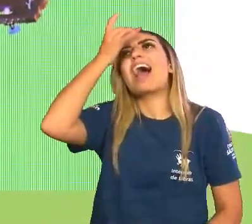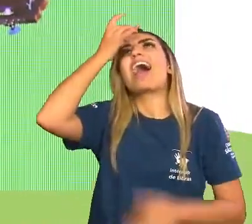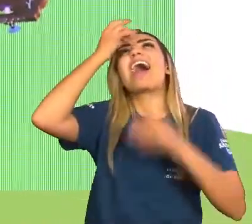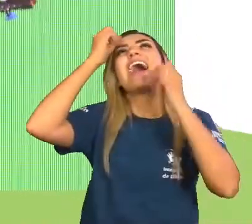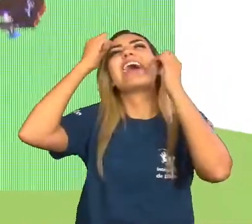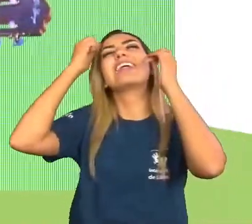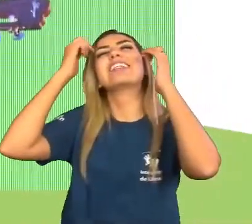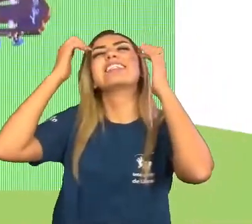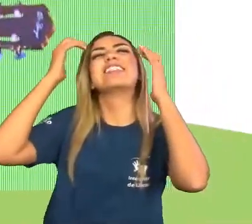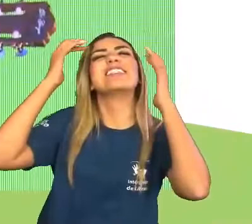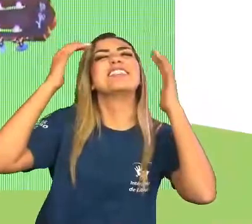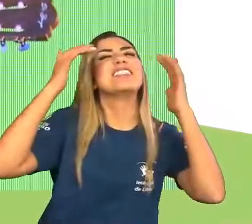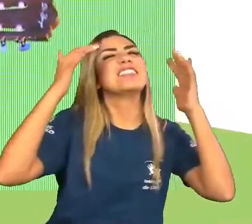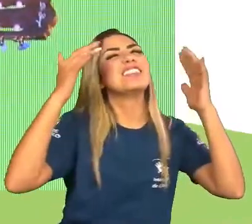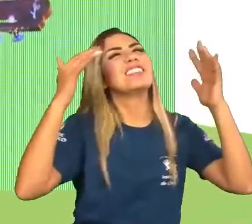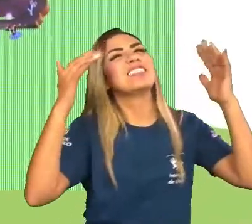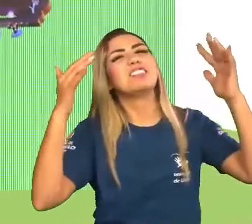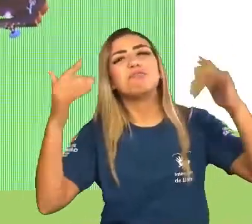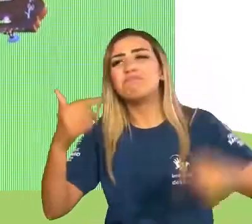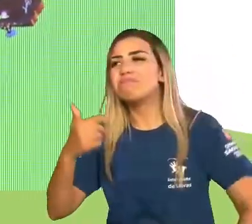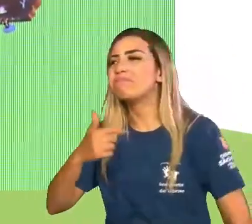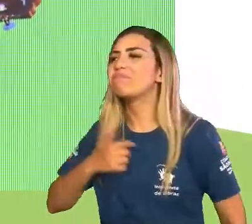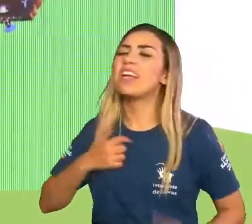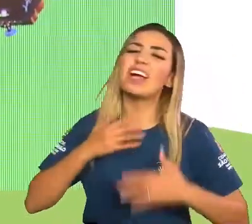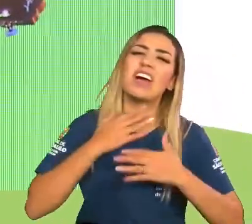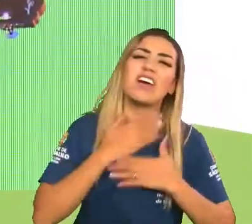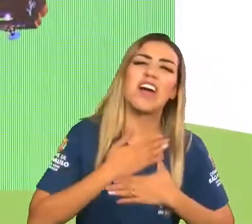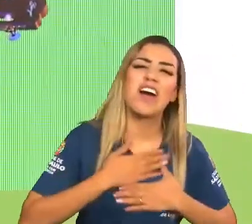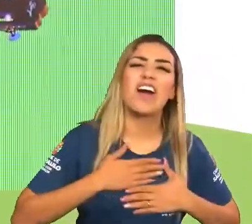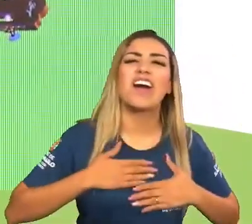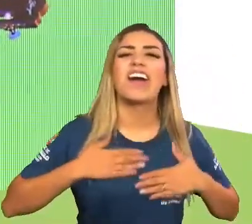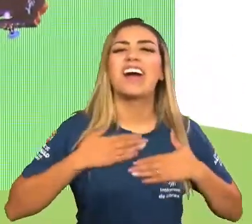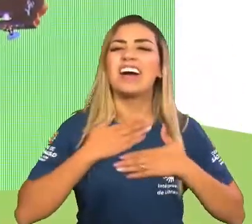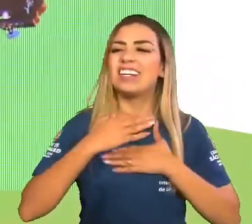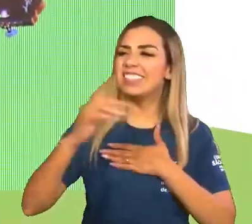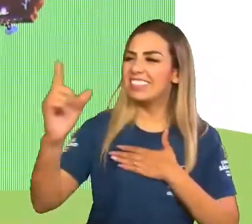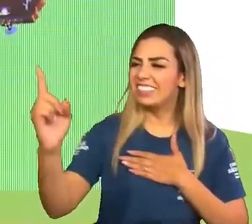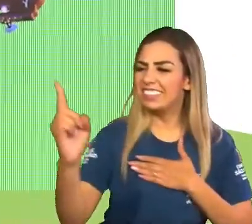você. Eu gosto